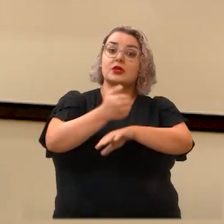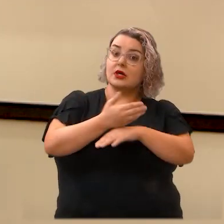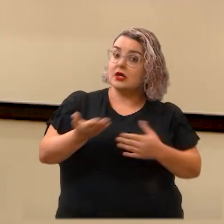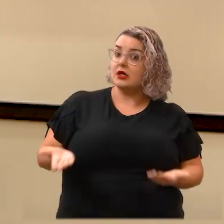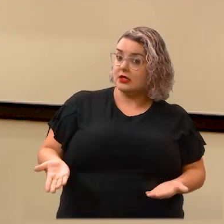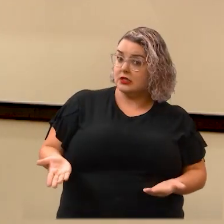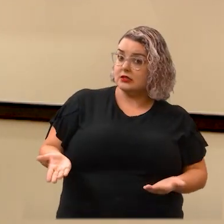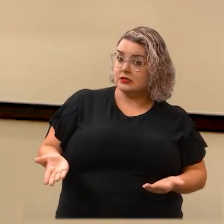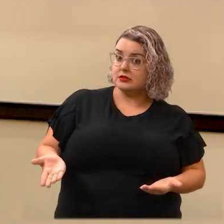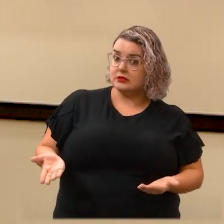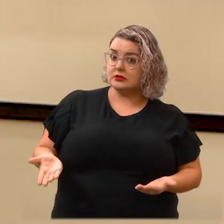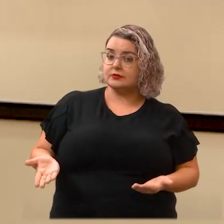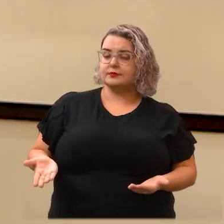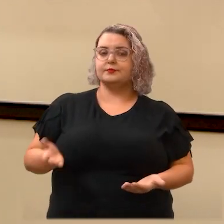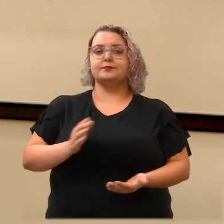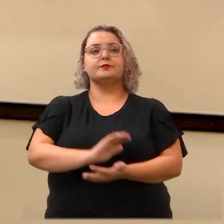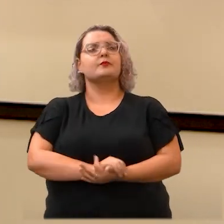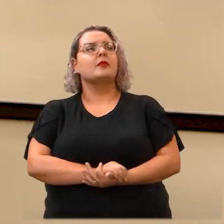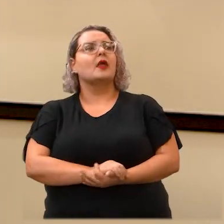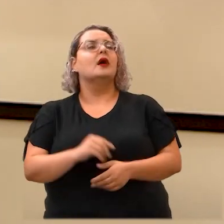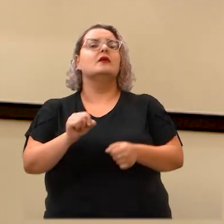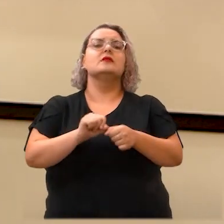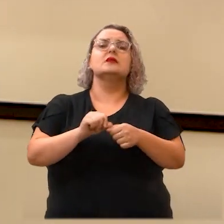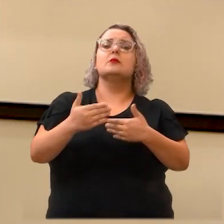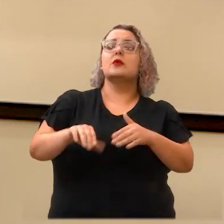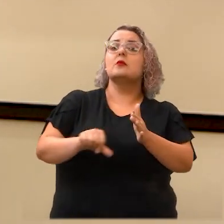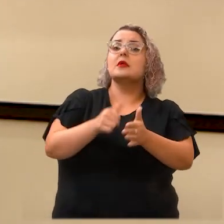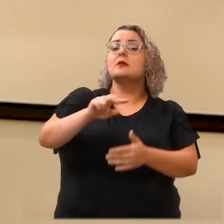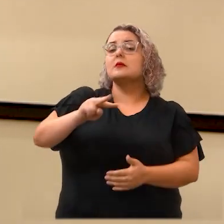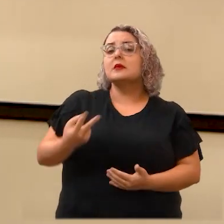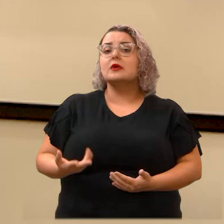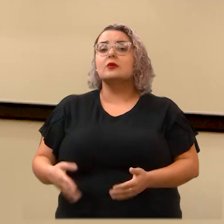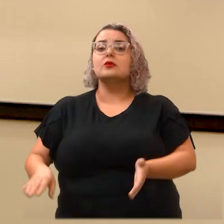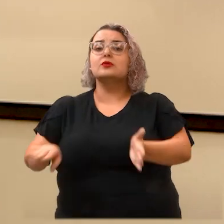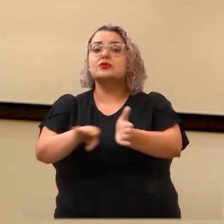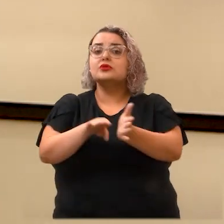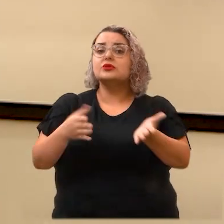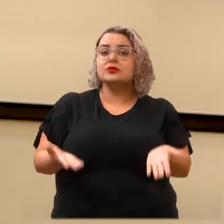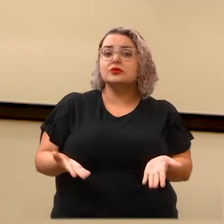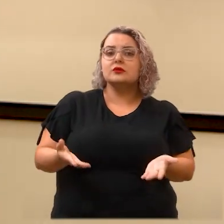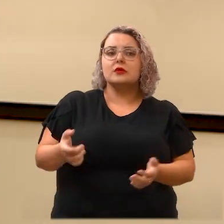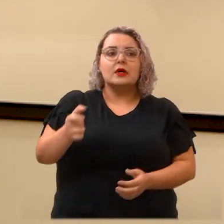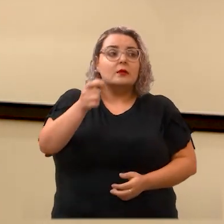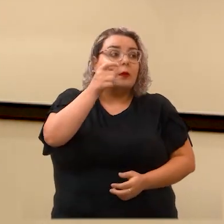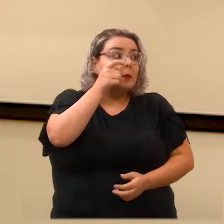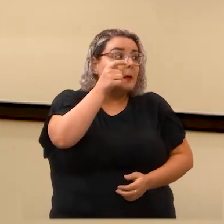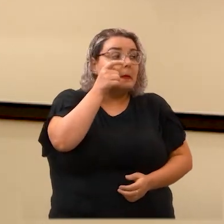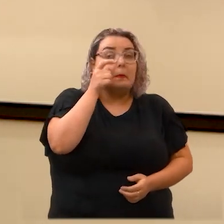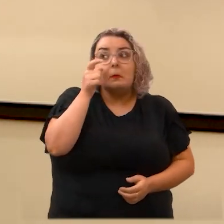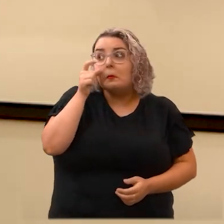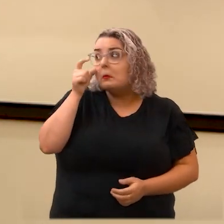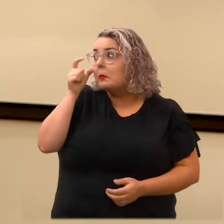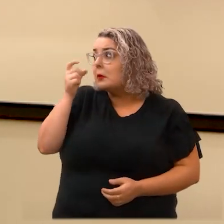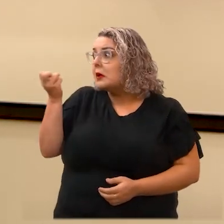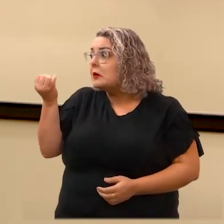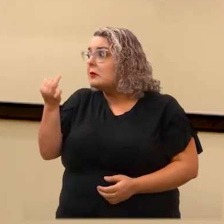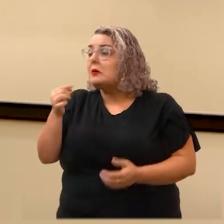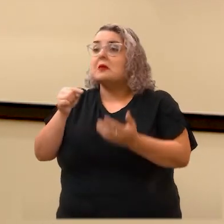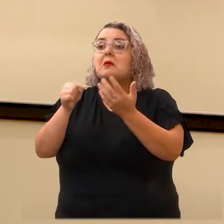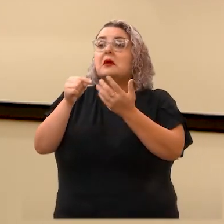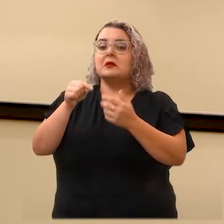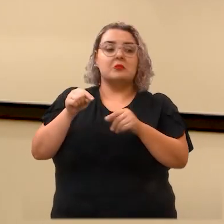não é E aí você tá fazendo a prova pela primeira vez quando você chegar lá você fica observando quando os candidatos